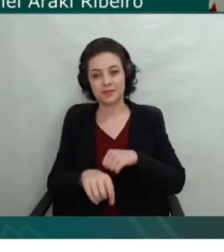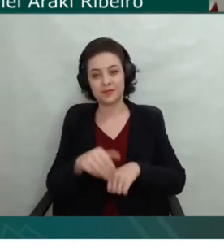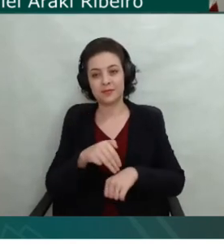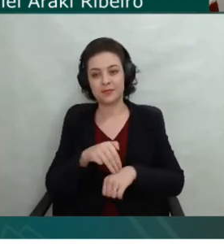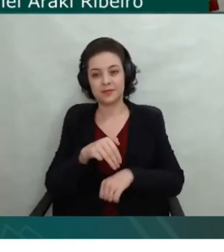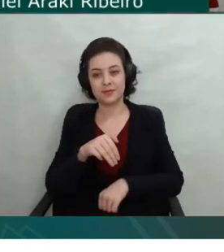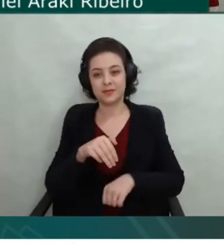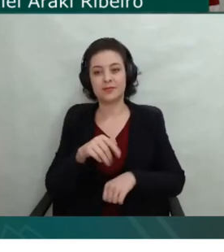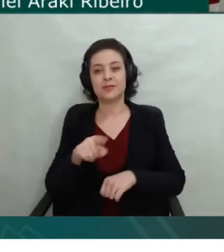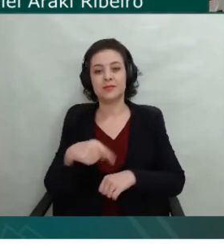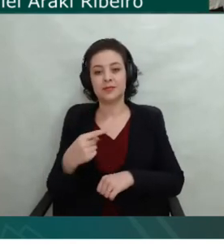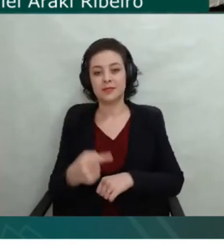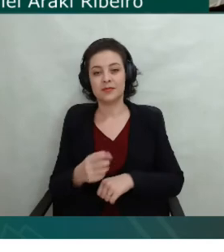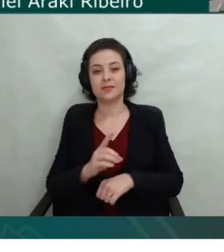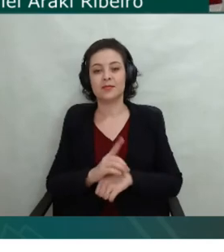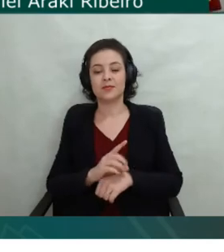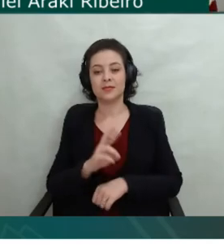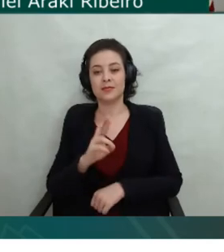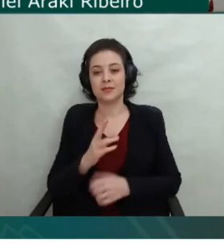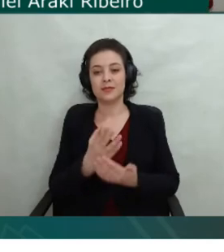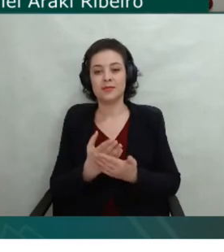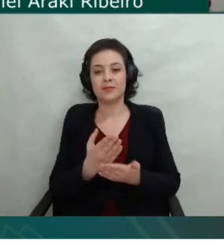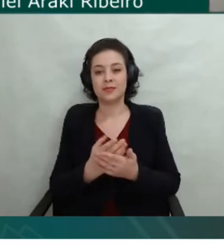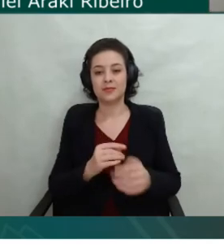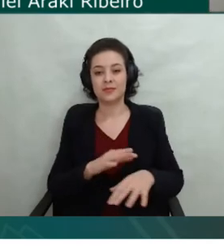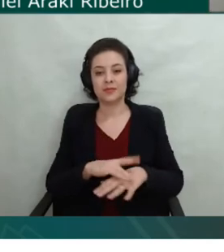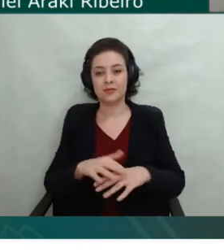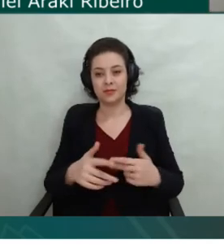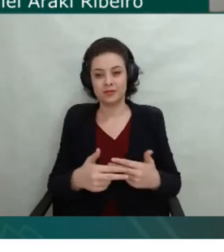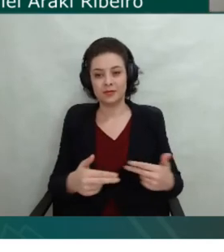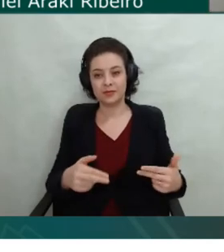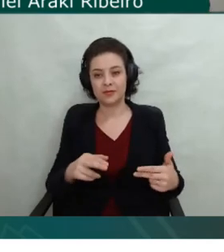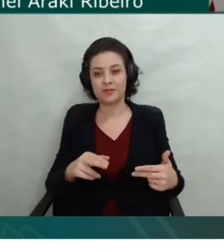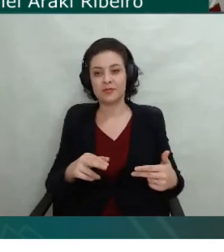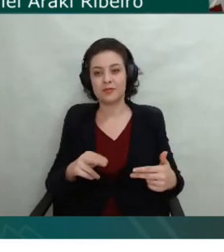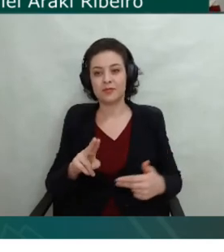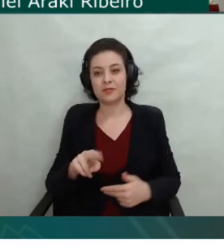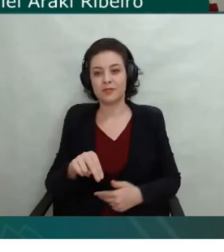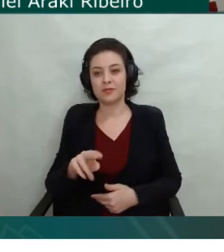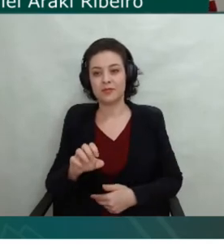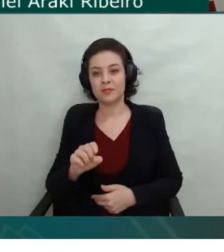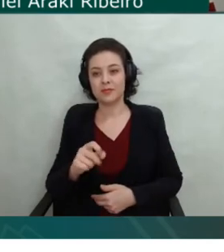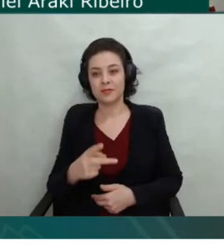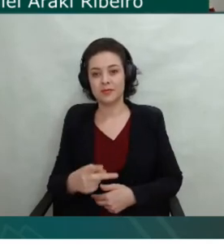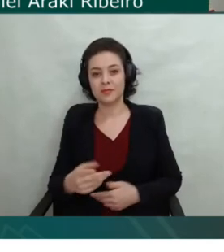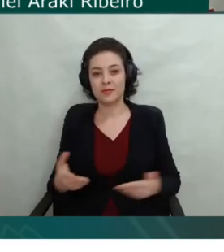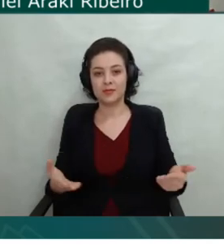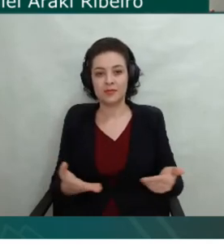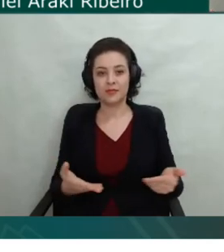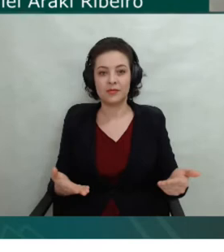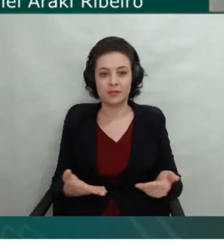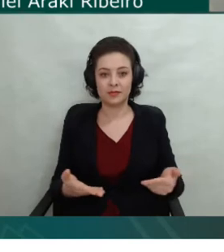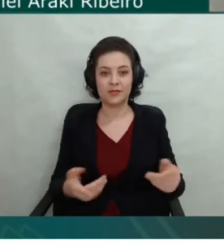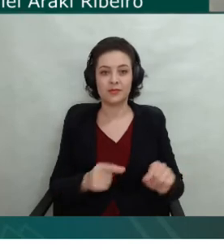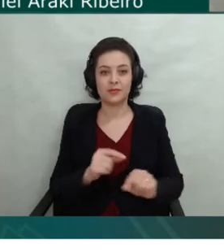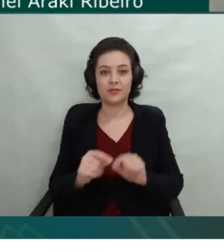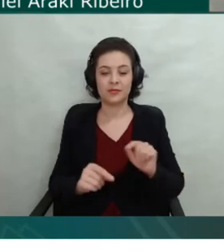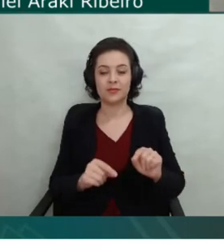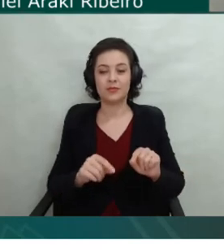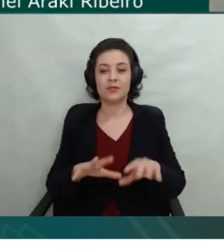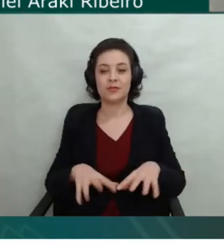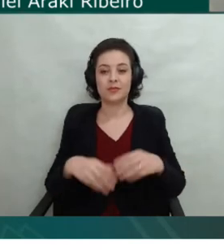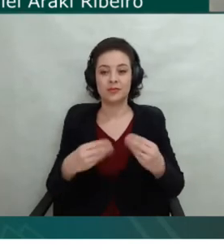foi para doutorado em patologia na Unesp. Hoje ele é do nosso corpo docente da Unifesp, do Instituto de Saúde